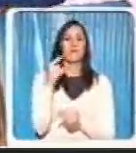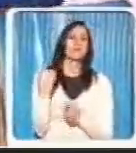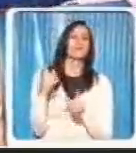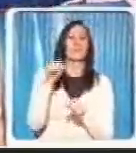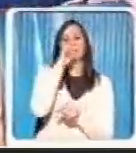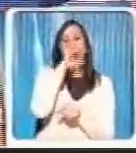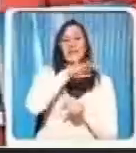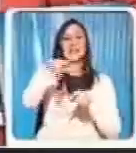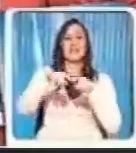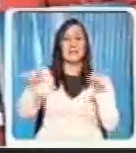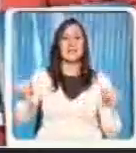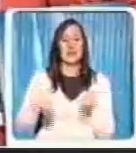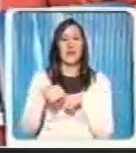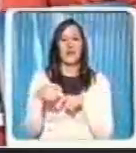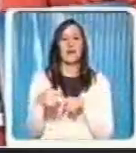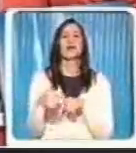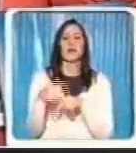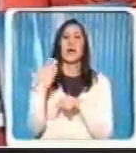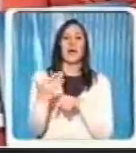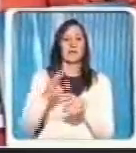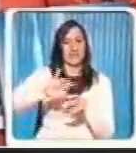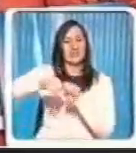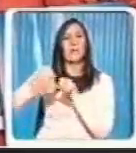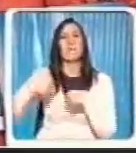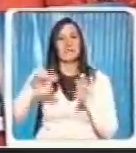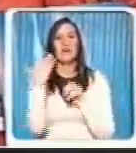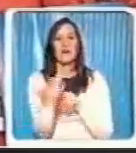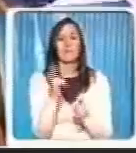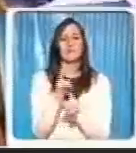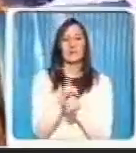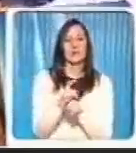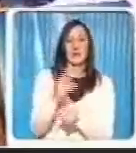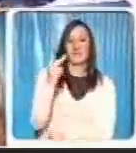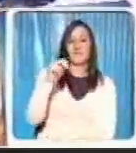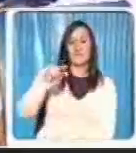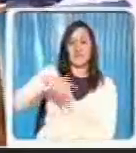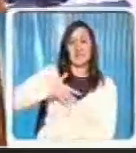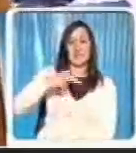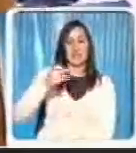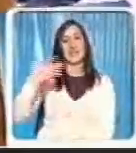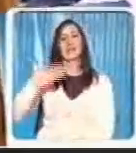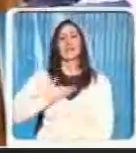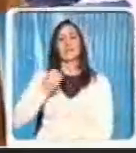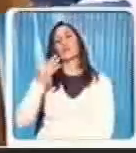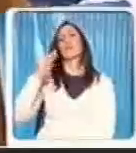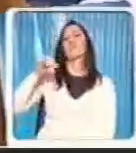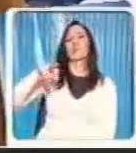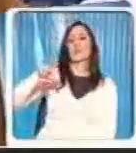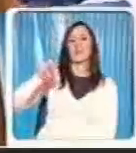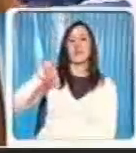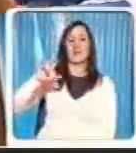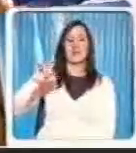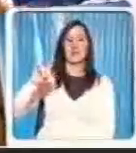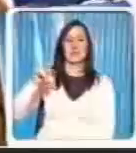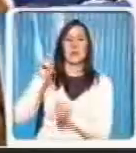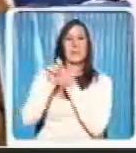isto é tão... Qual é a quinta? Ainda existe a quinta? Existe, está degradada, mas existe. É ao cimo da Venda do Pinheiro. Ela até procurou na direção da Charneca, o sítio